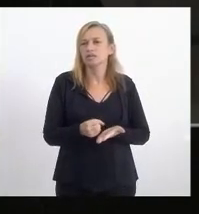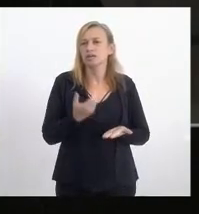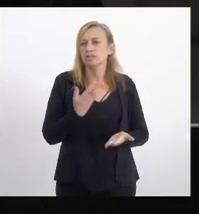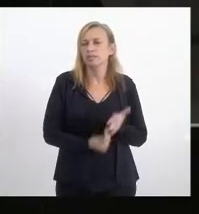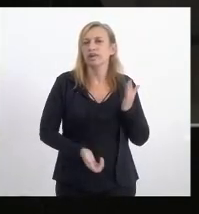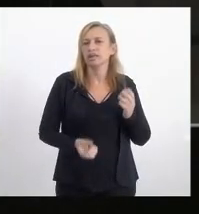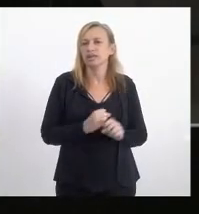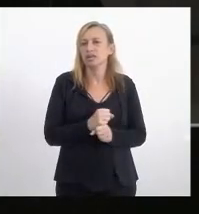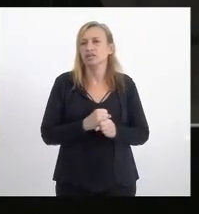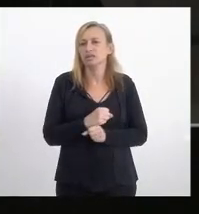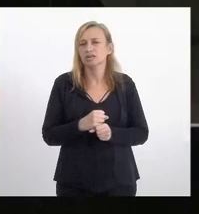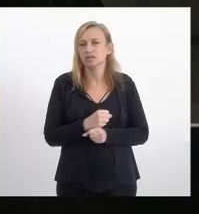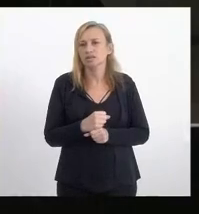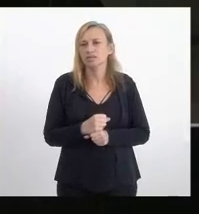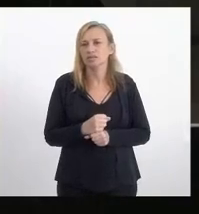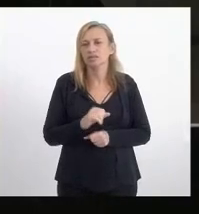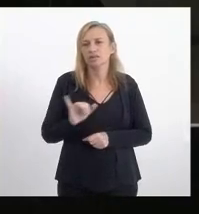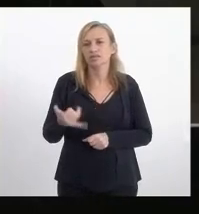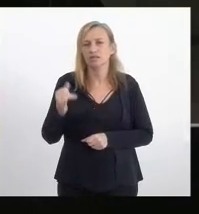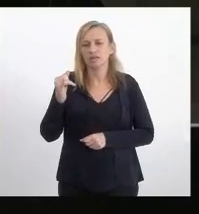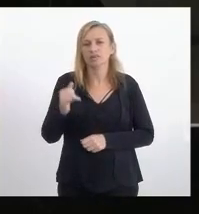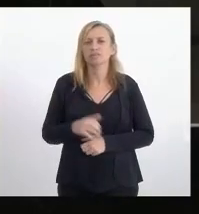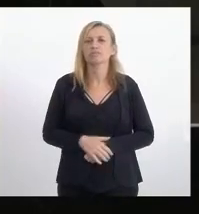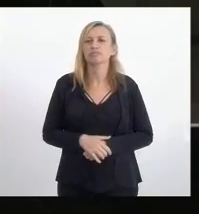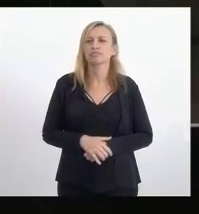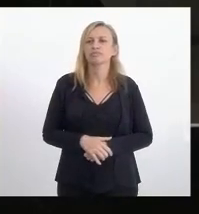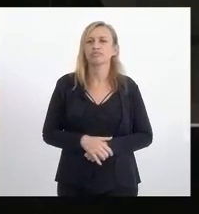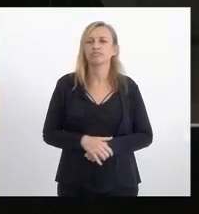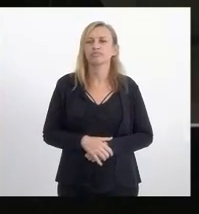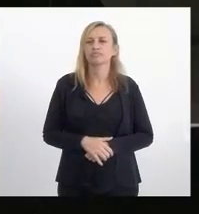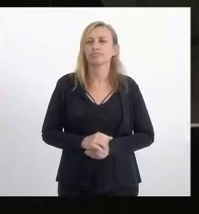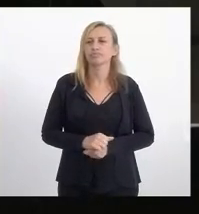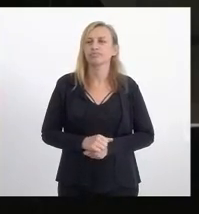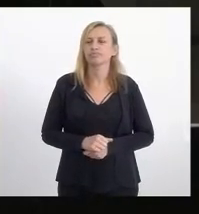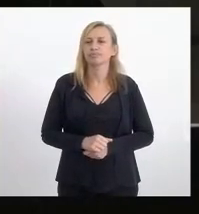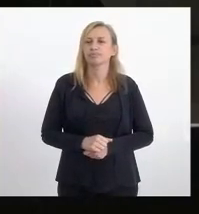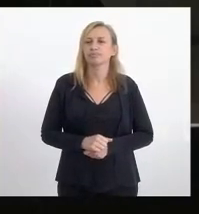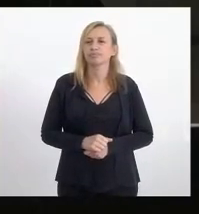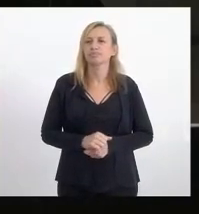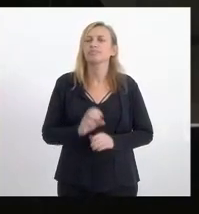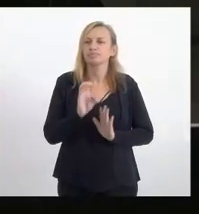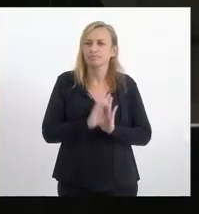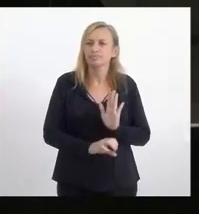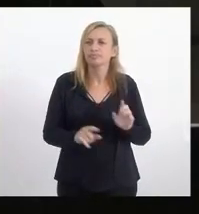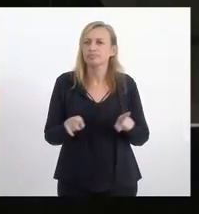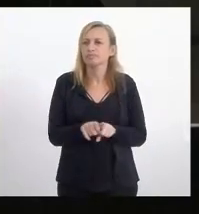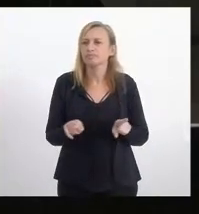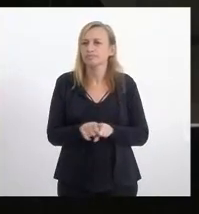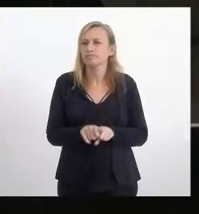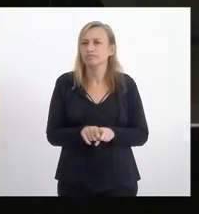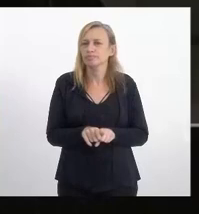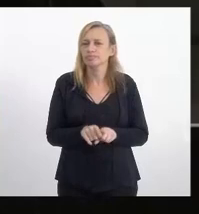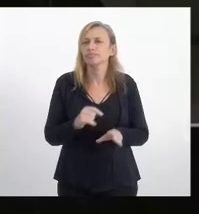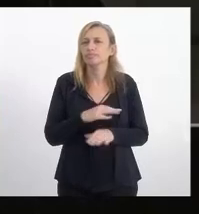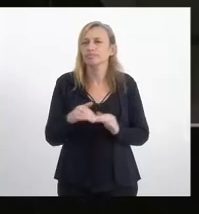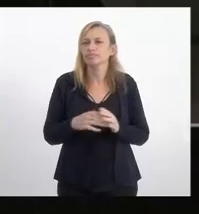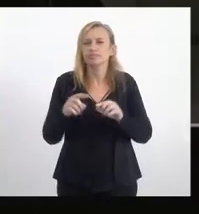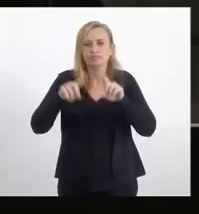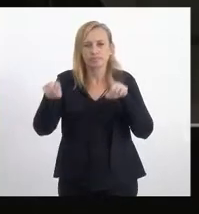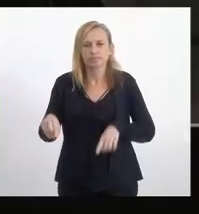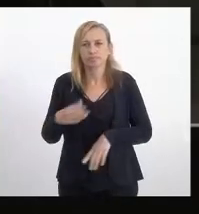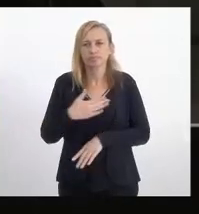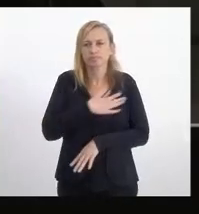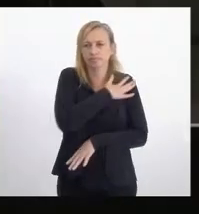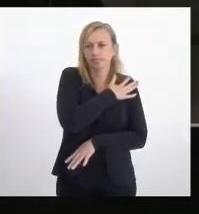perdas essas trazidas pela inflação e essa emenda também traz a todos os servidores